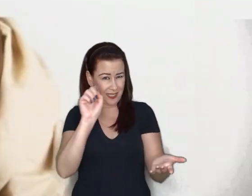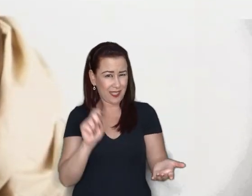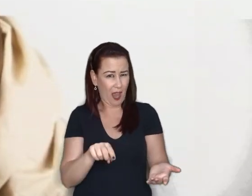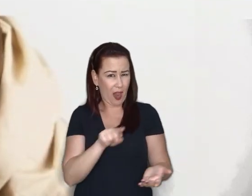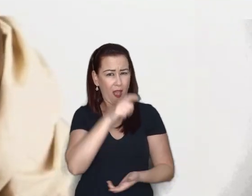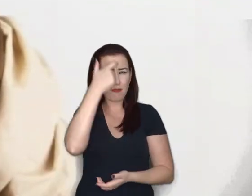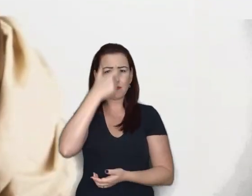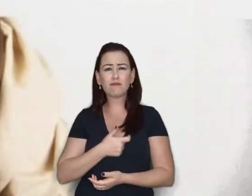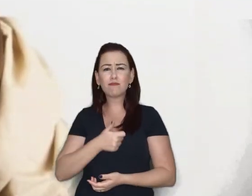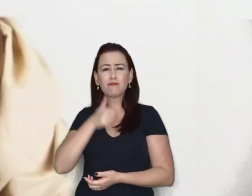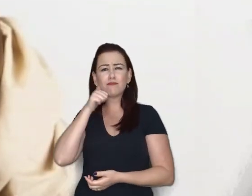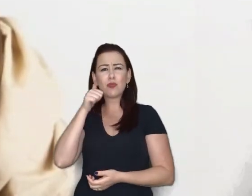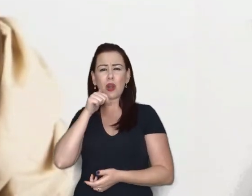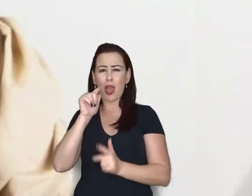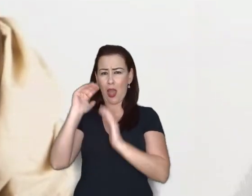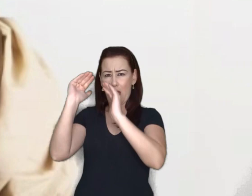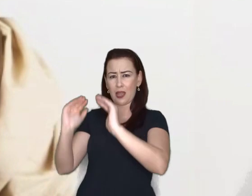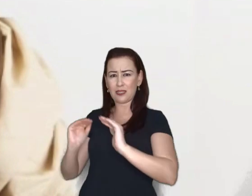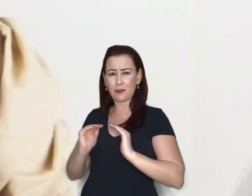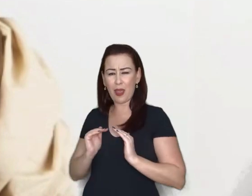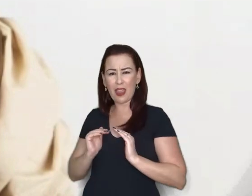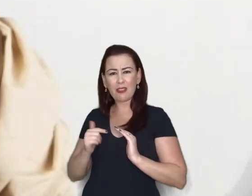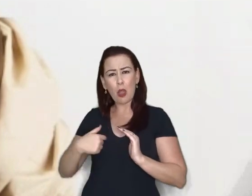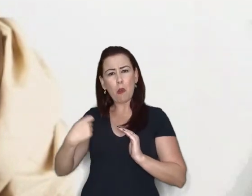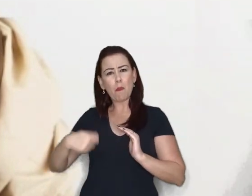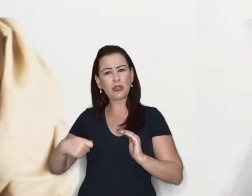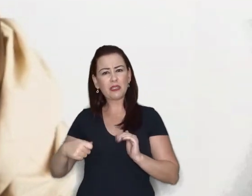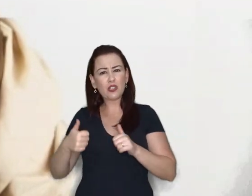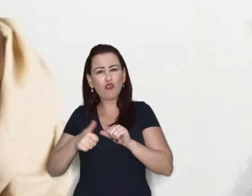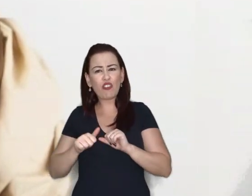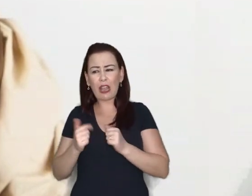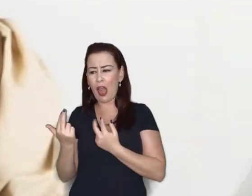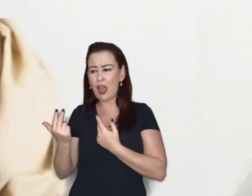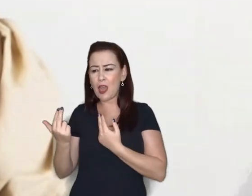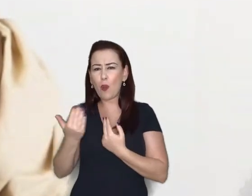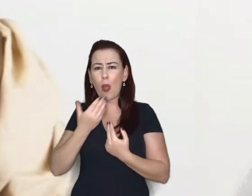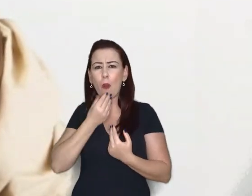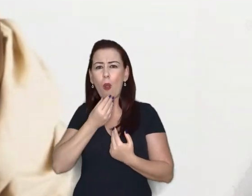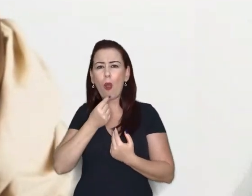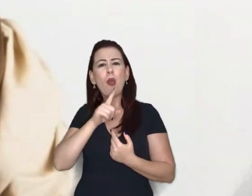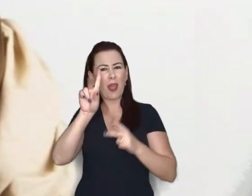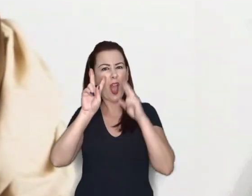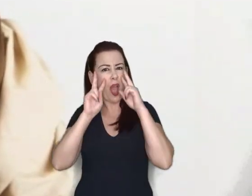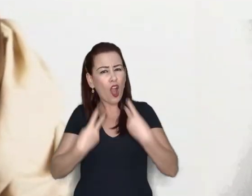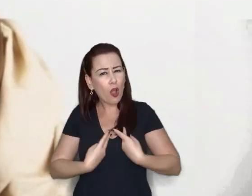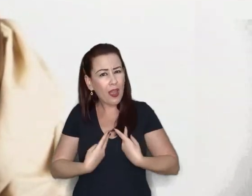respeitada, precisa assumir características do universo masculino para se afirmar?